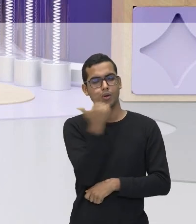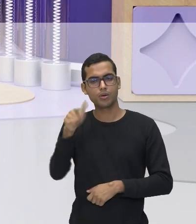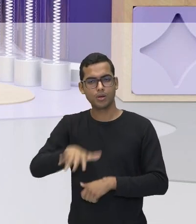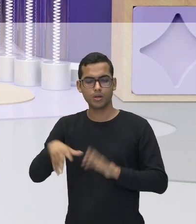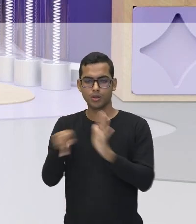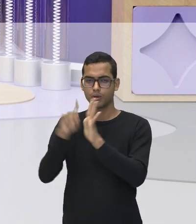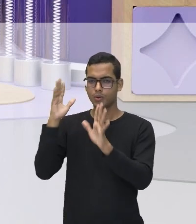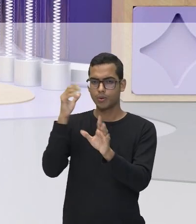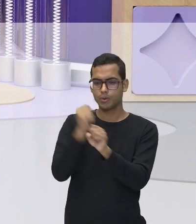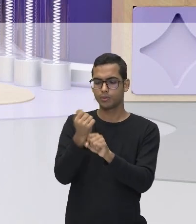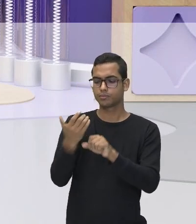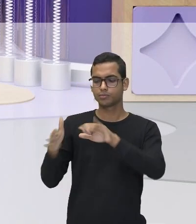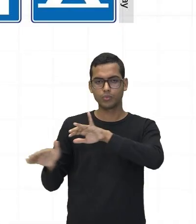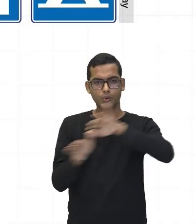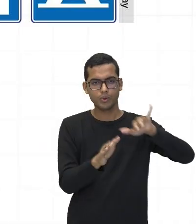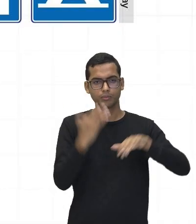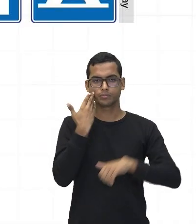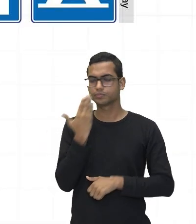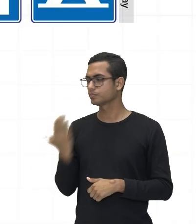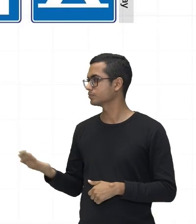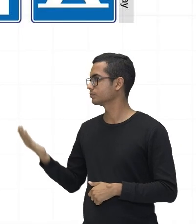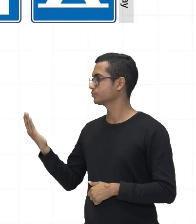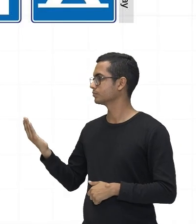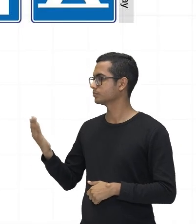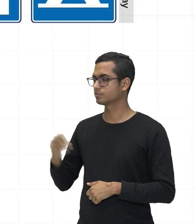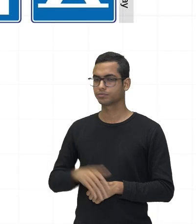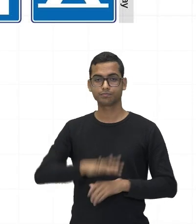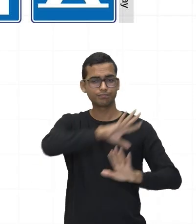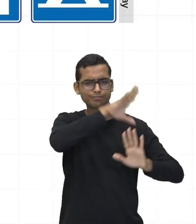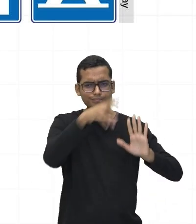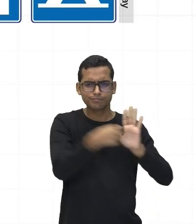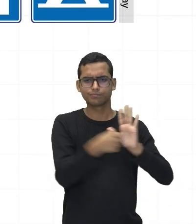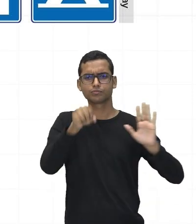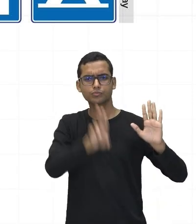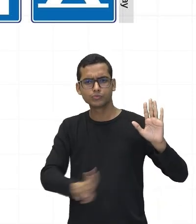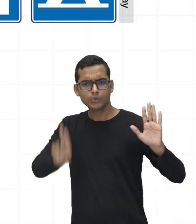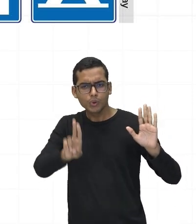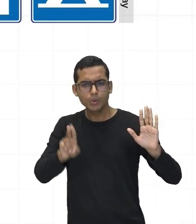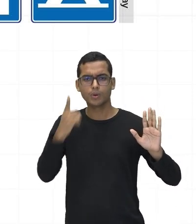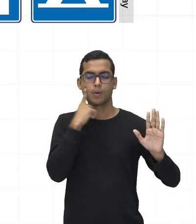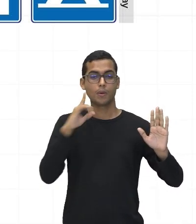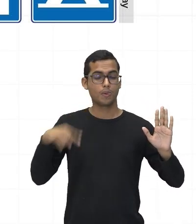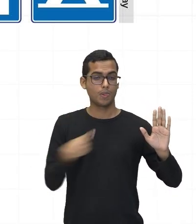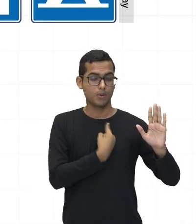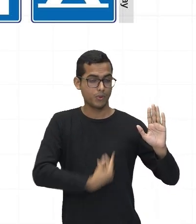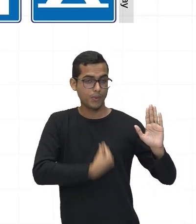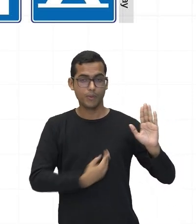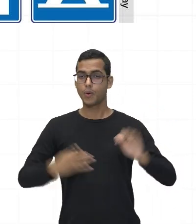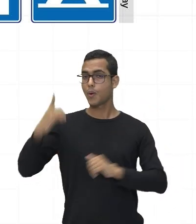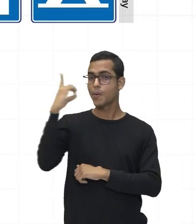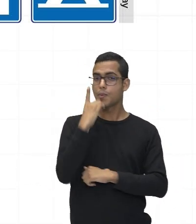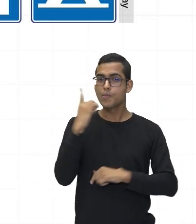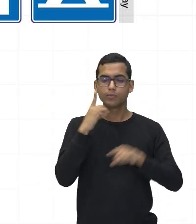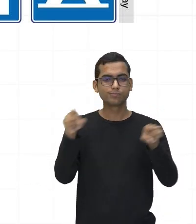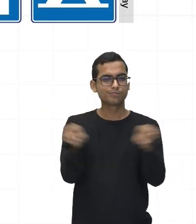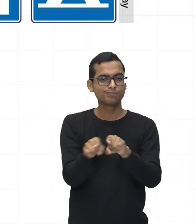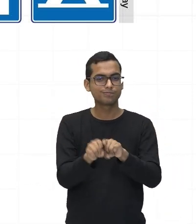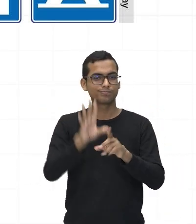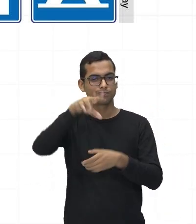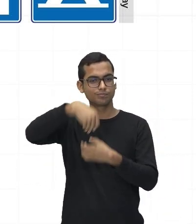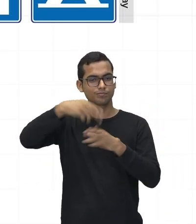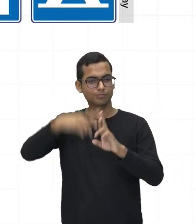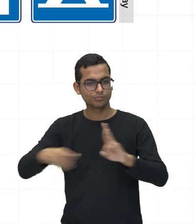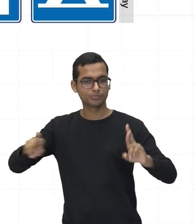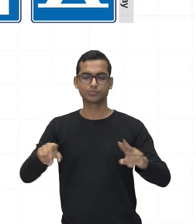revisão são os símbolos, o uso dos símbolos na vida cotidiana e na dimensão